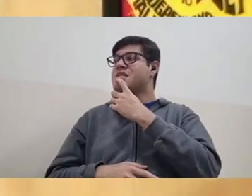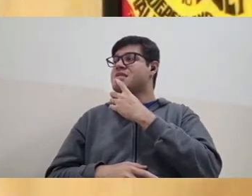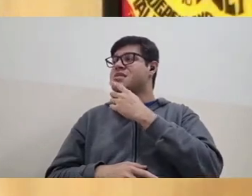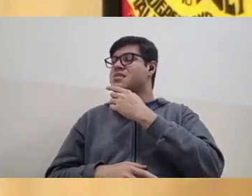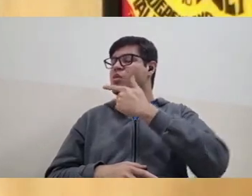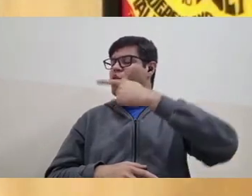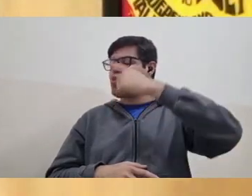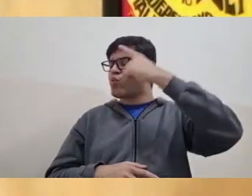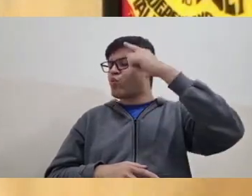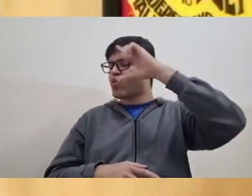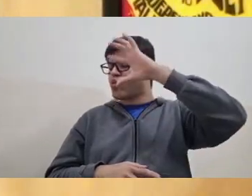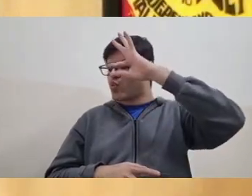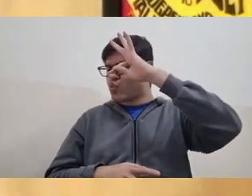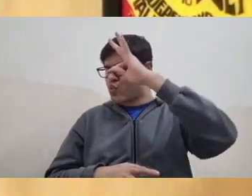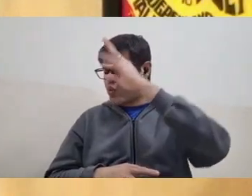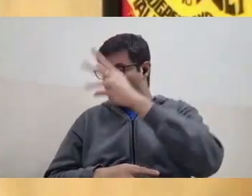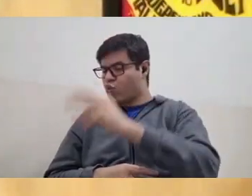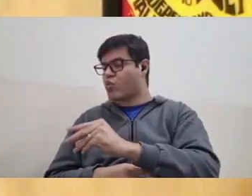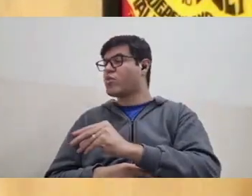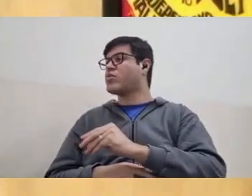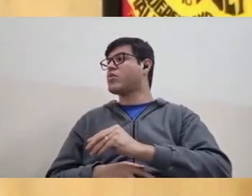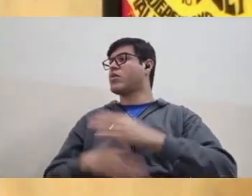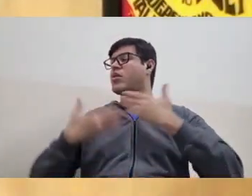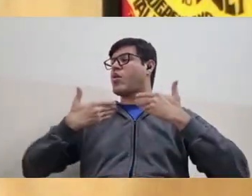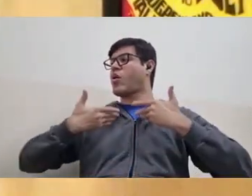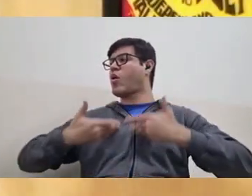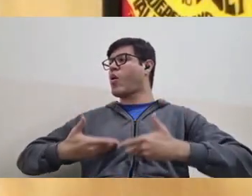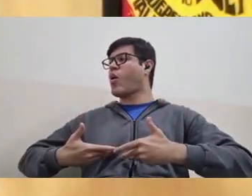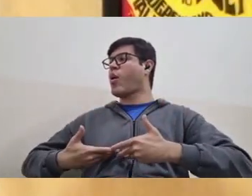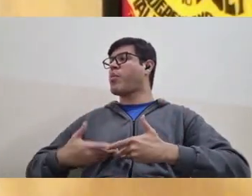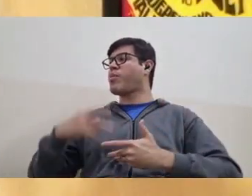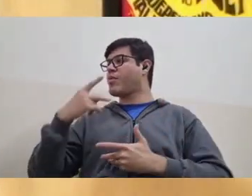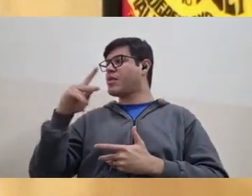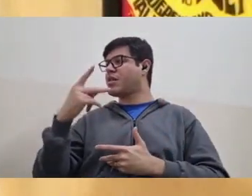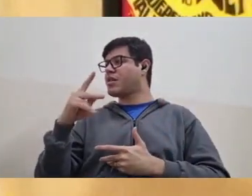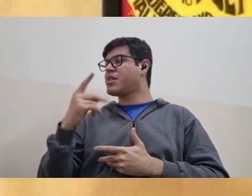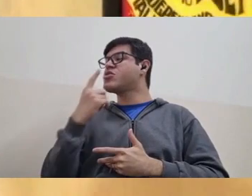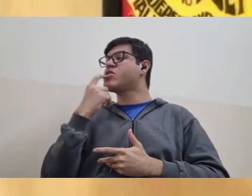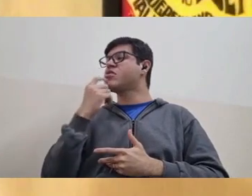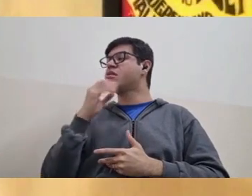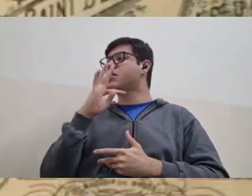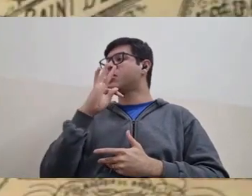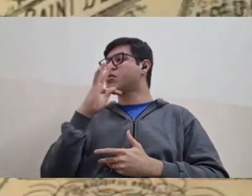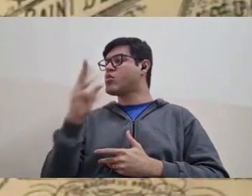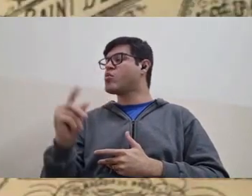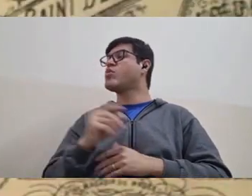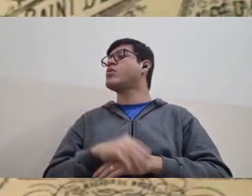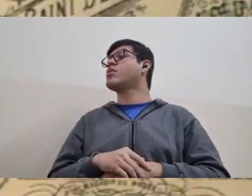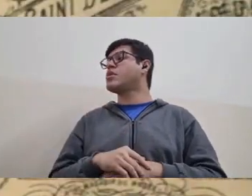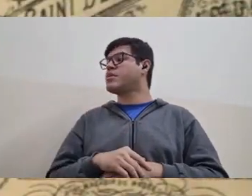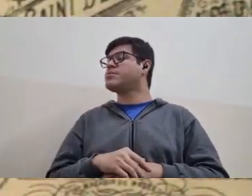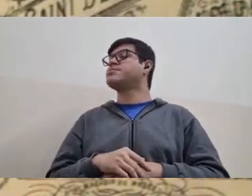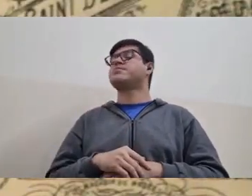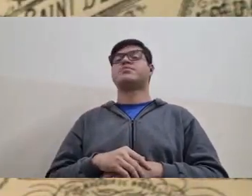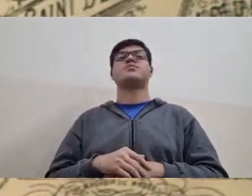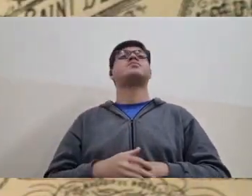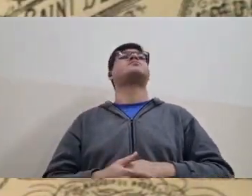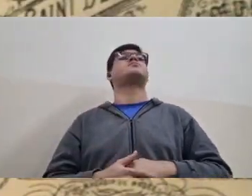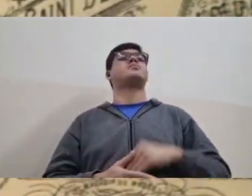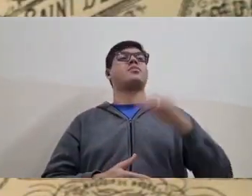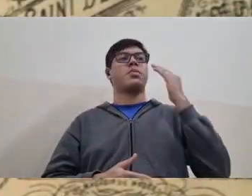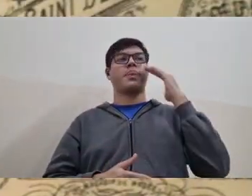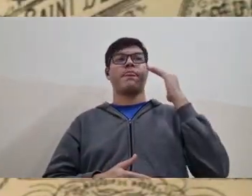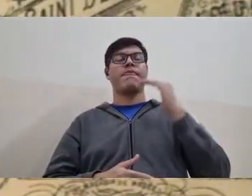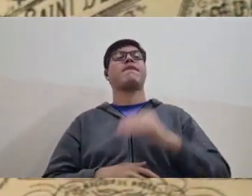dói até a vista. Por isso chama tiê-sangue. Mais bonito? Lindo. Isso que a gente fica mais feliz. Eu fico